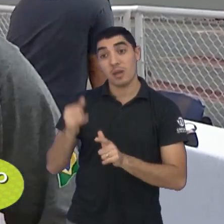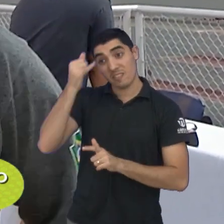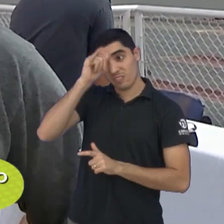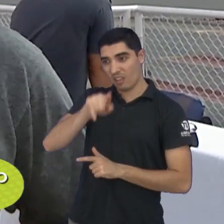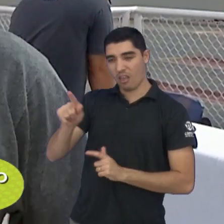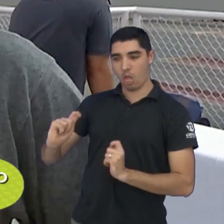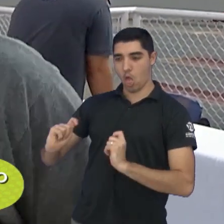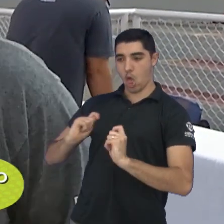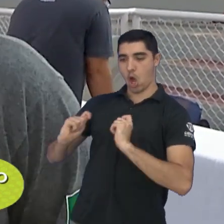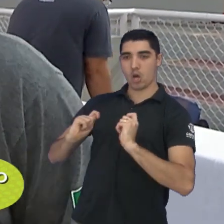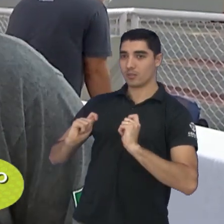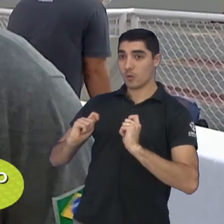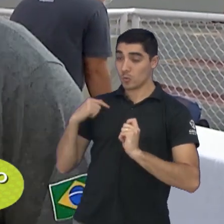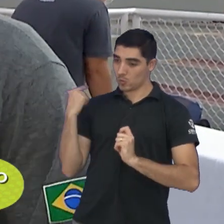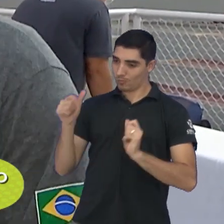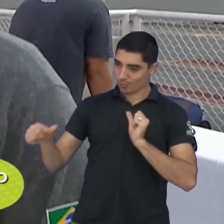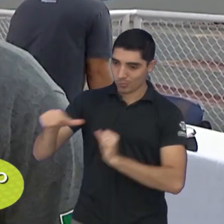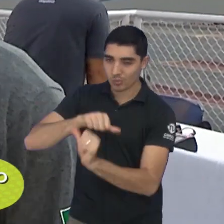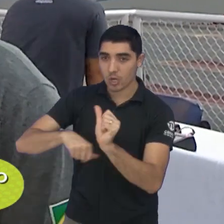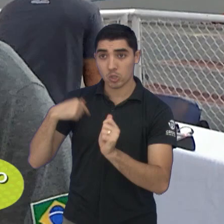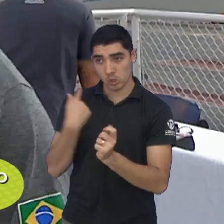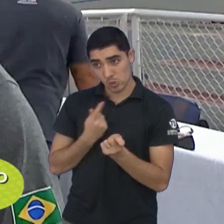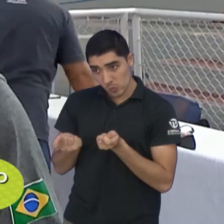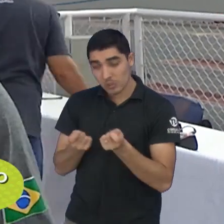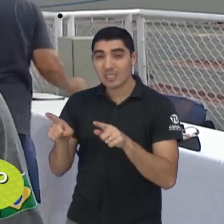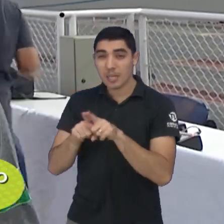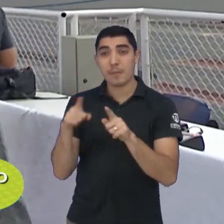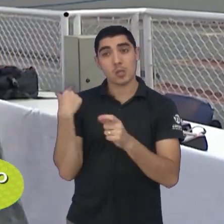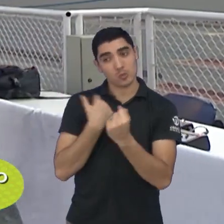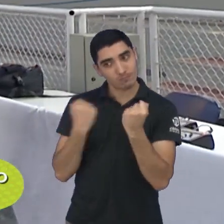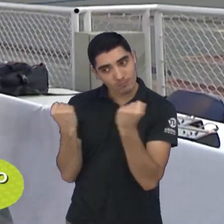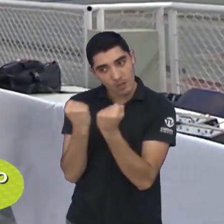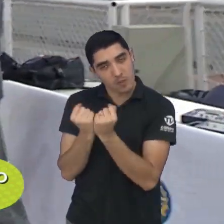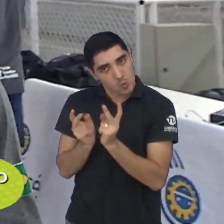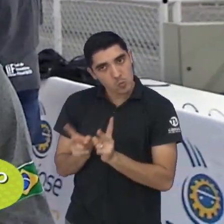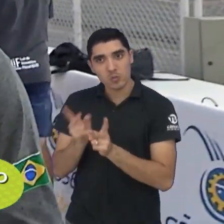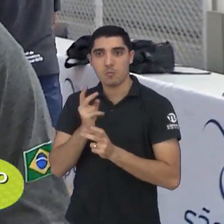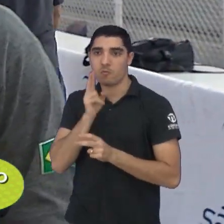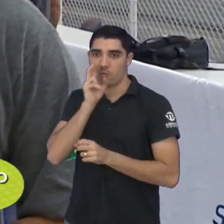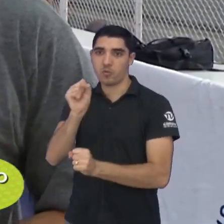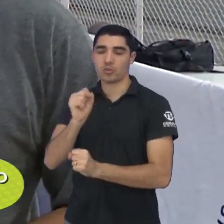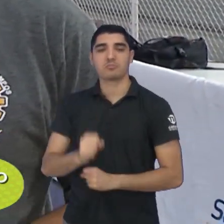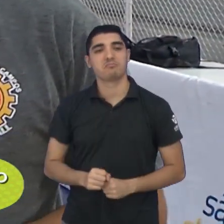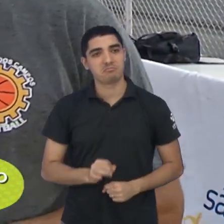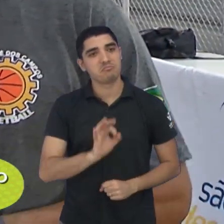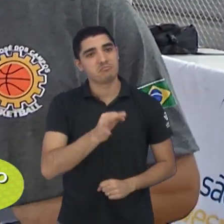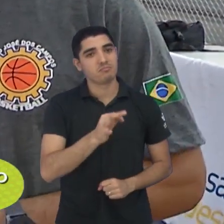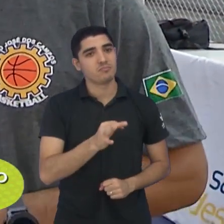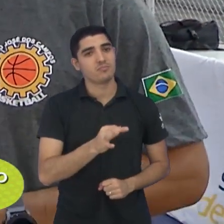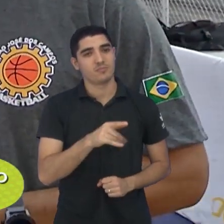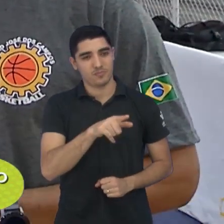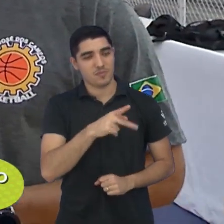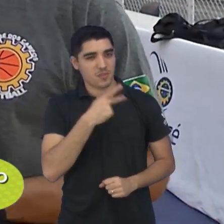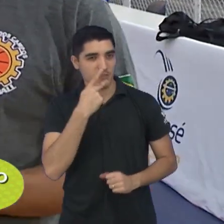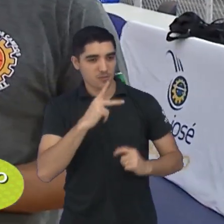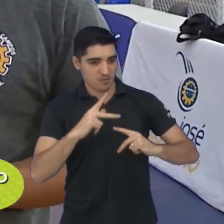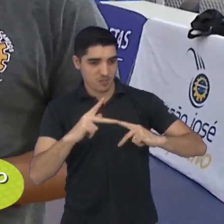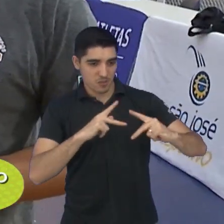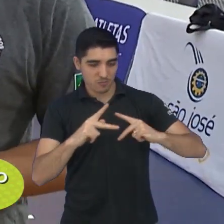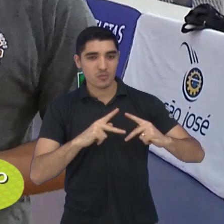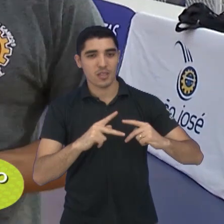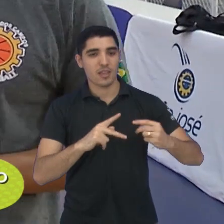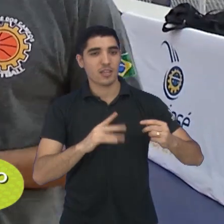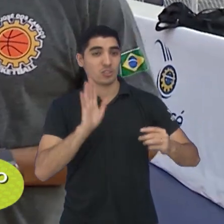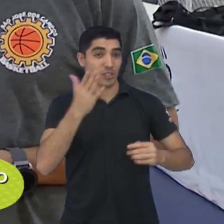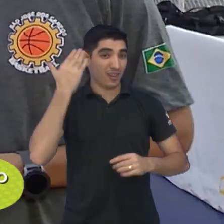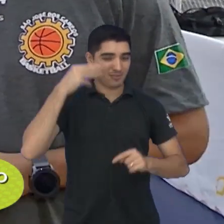o foco mais no ataque que na defesa, que nossa defesa foi bastante boa. Boa. São José, 3 confrontos contra o Fortaleza. Perdeu os